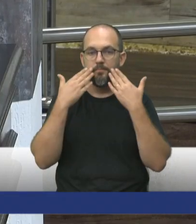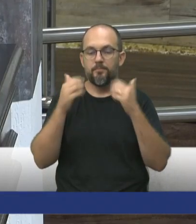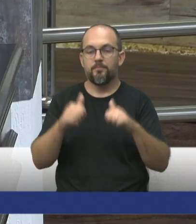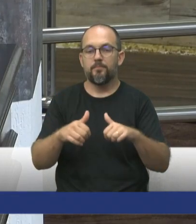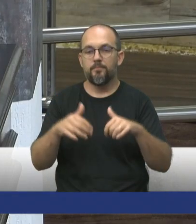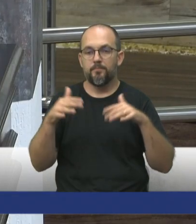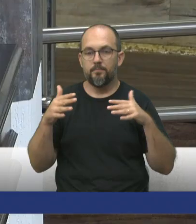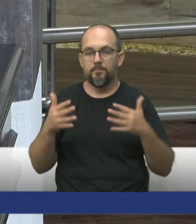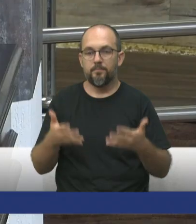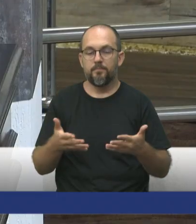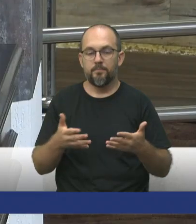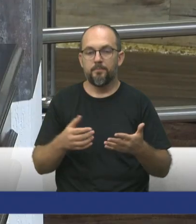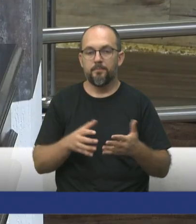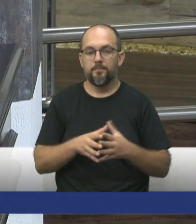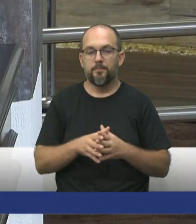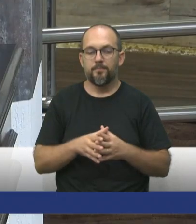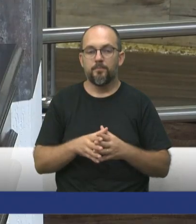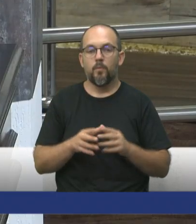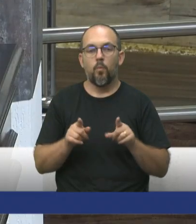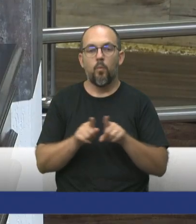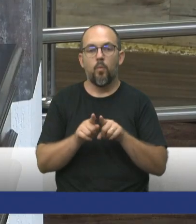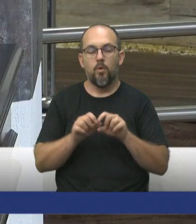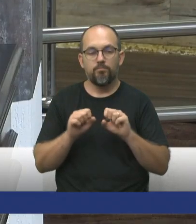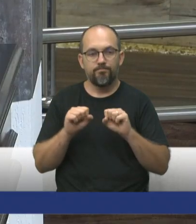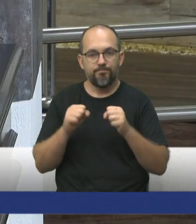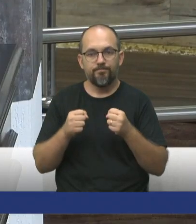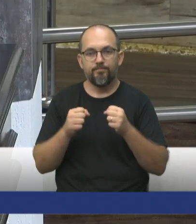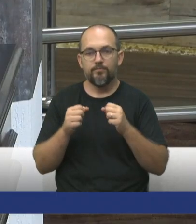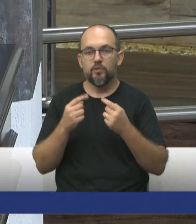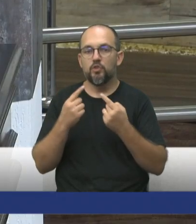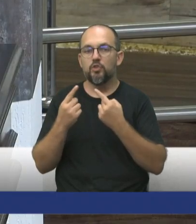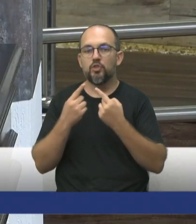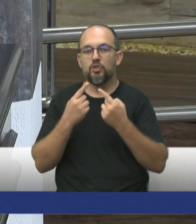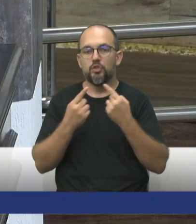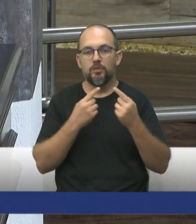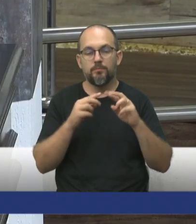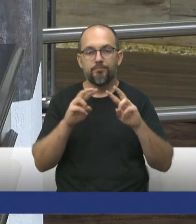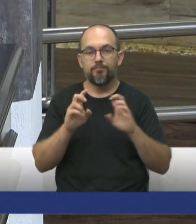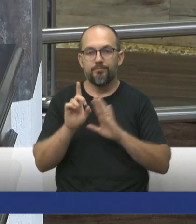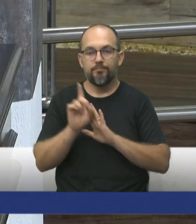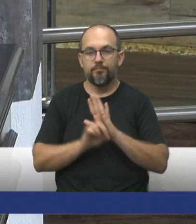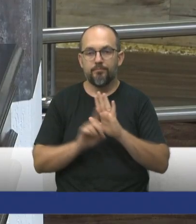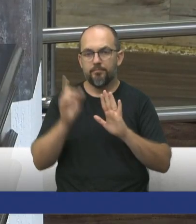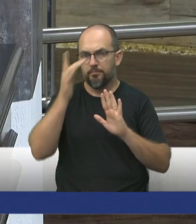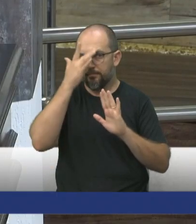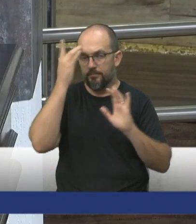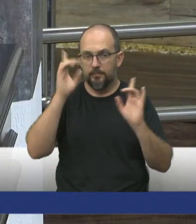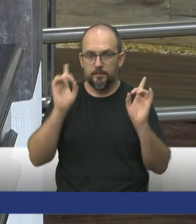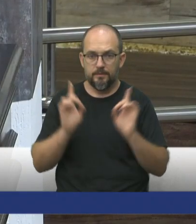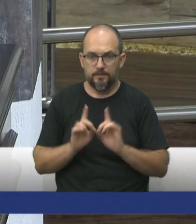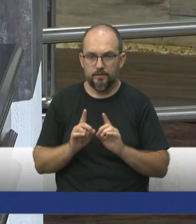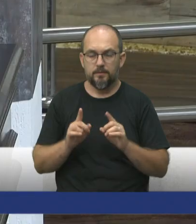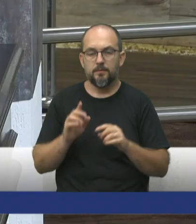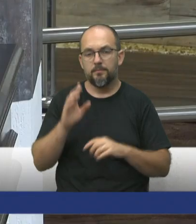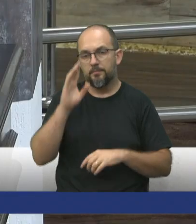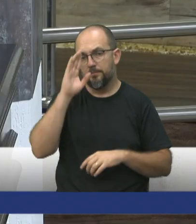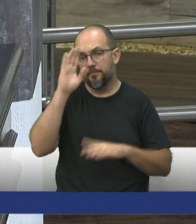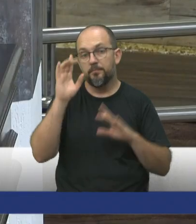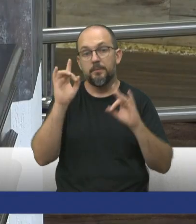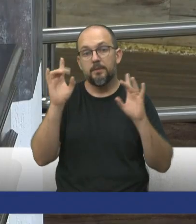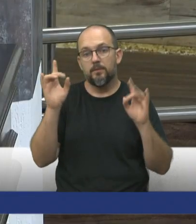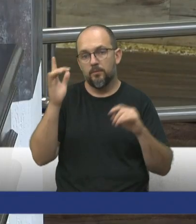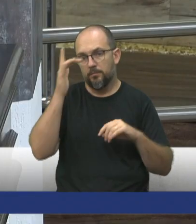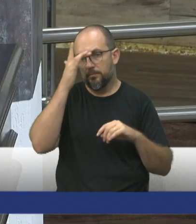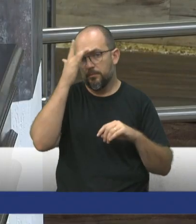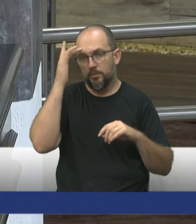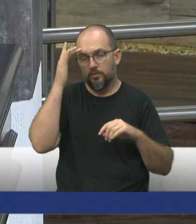pública, para o fortalecimento do diálogo sobre os direitos das pessoas com deficiência, em especial das pessoas